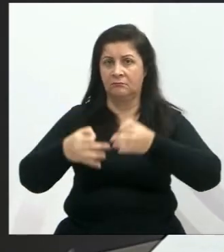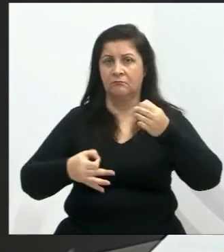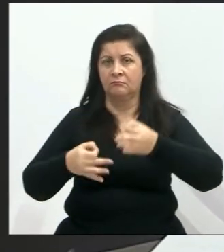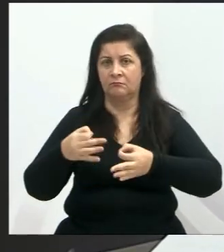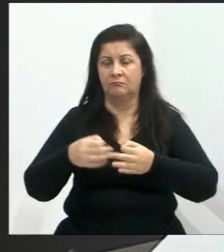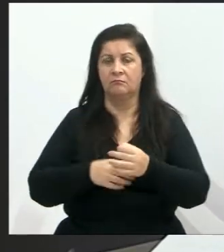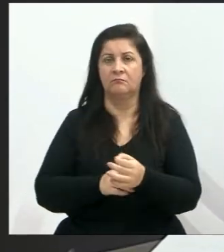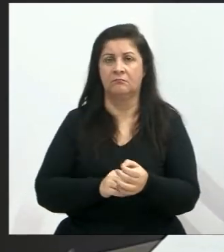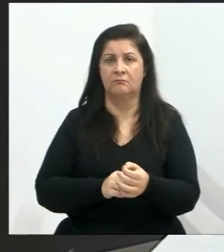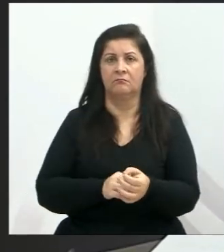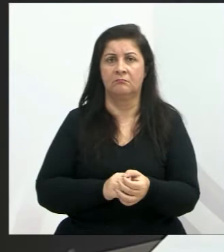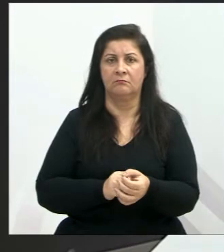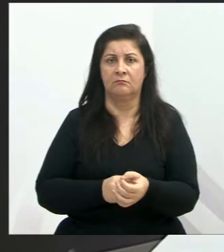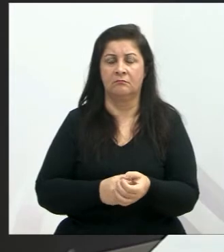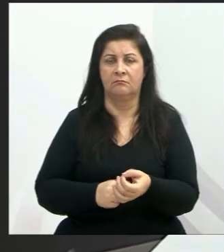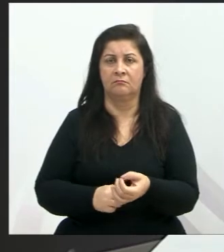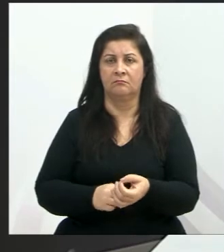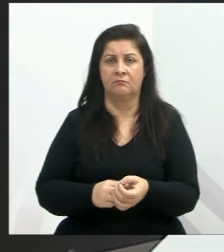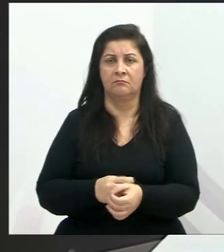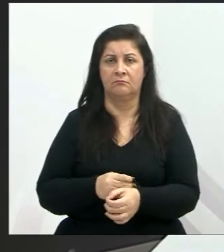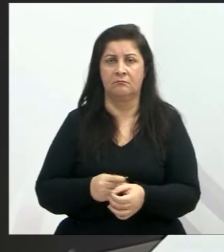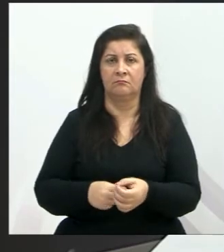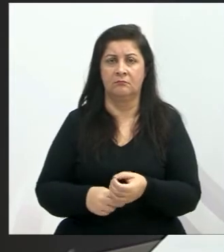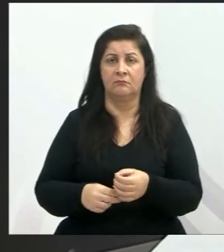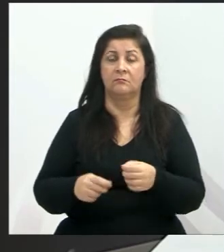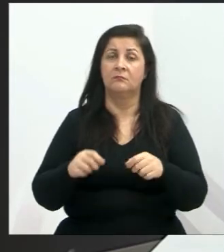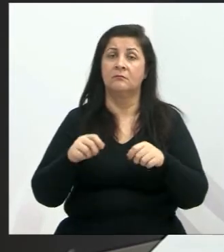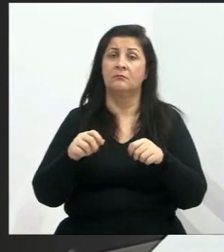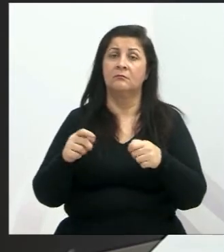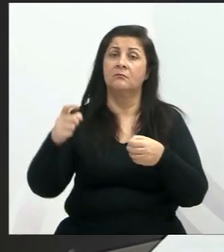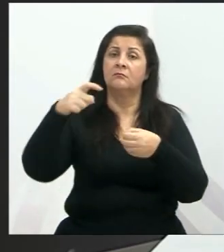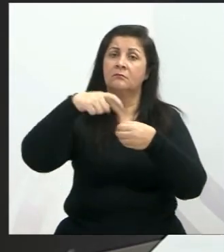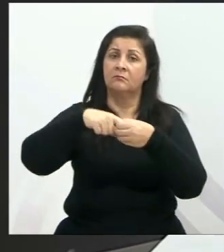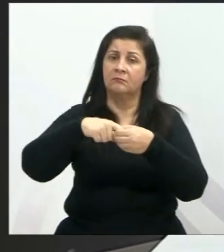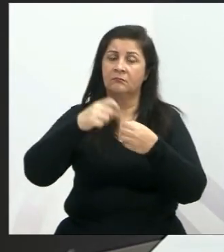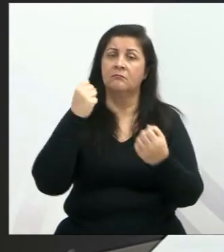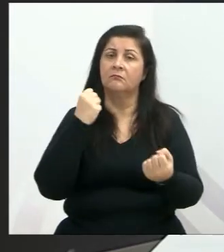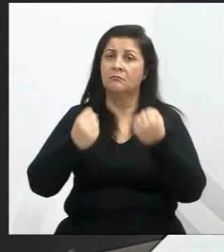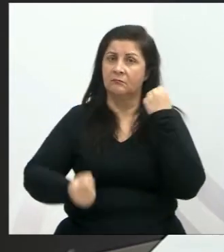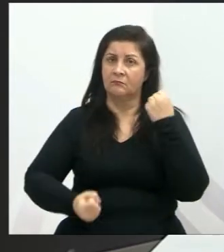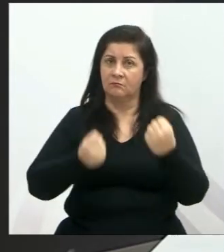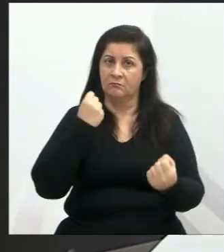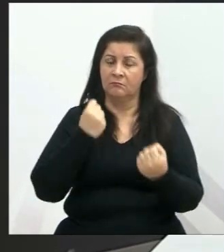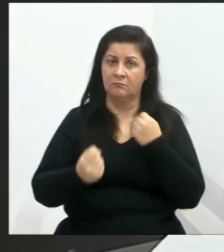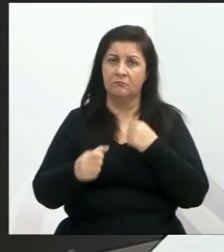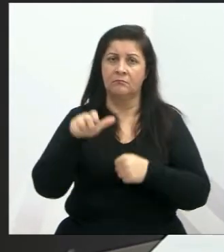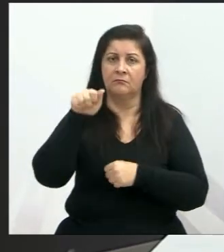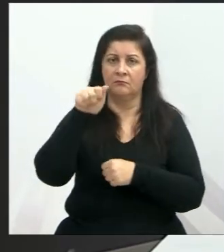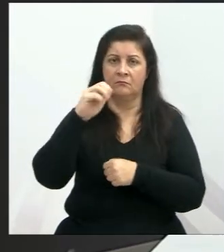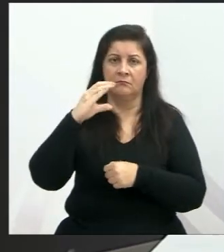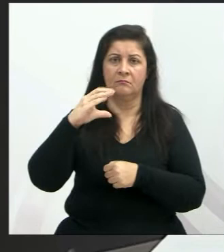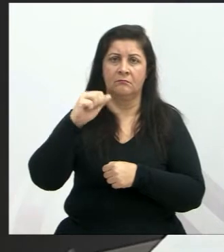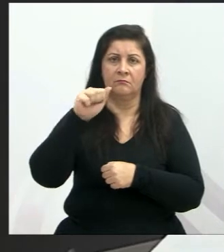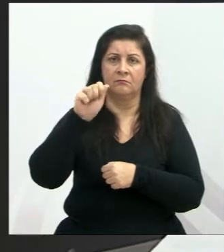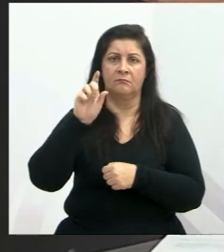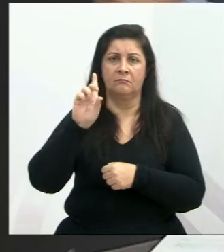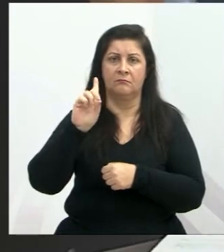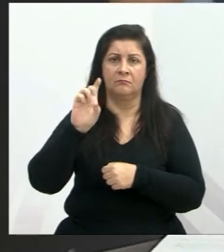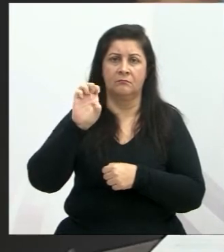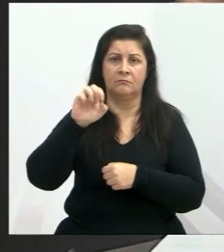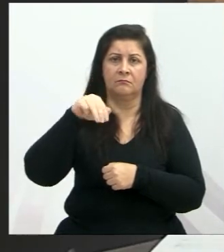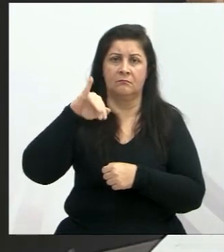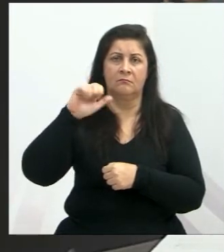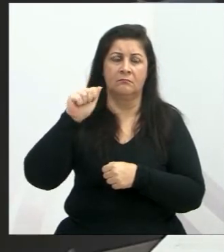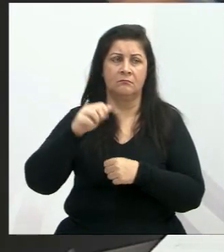gente tornar como essencial a atividade das academias aqui na nossa cidade. O vereador